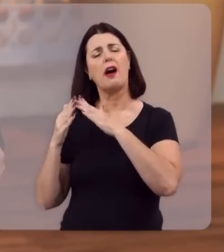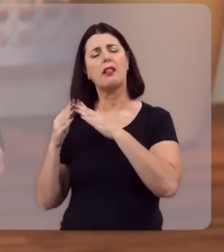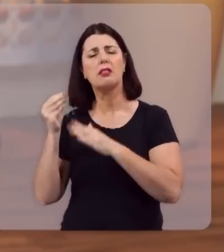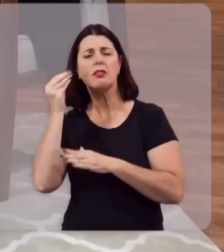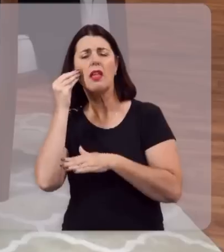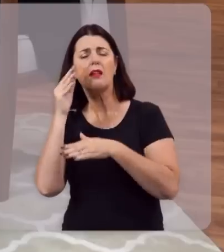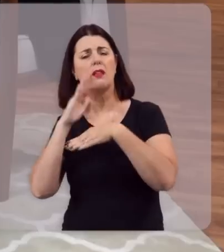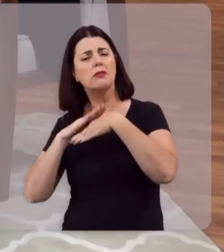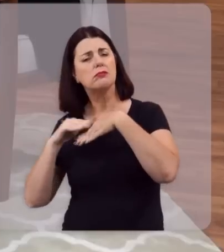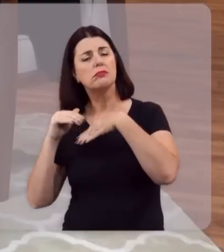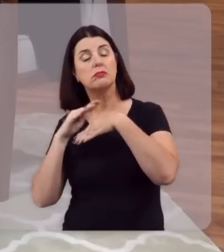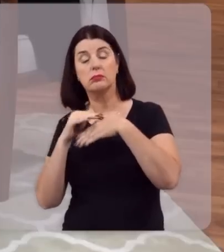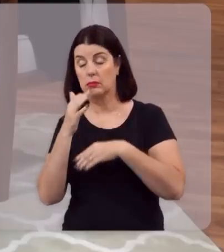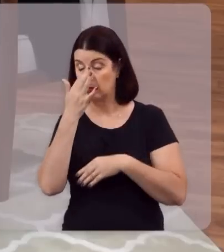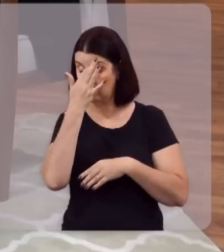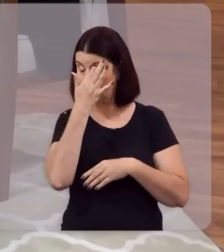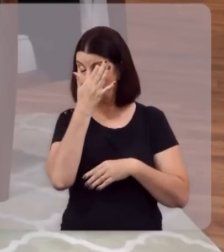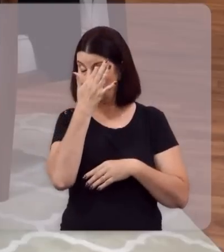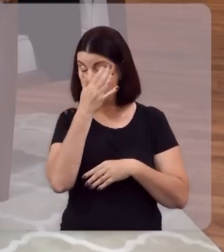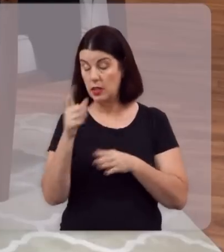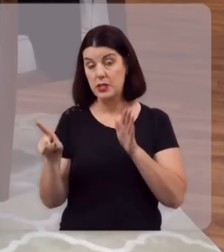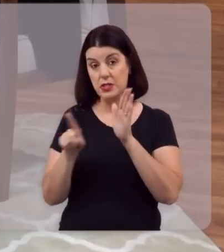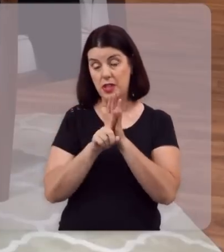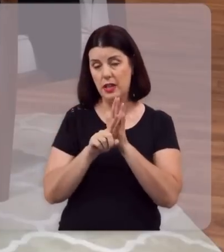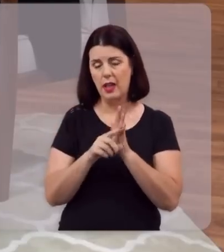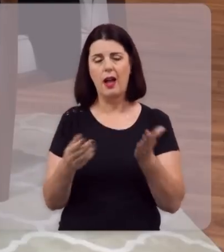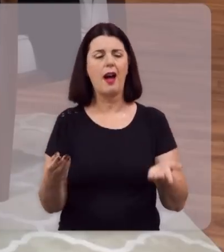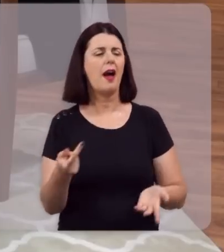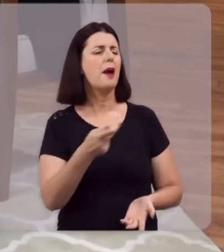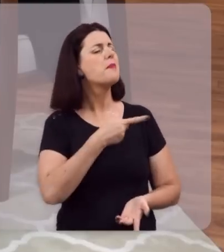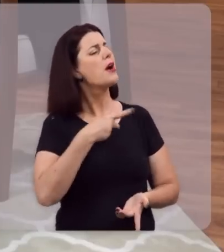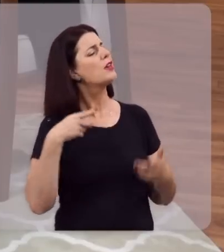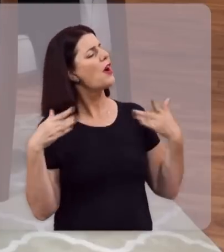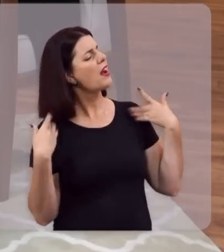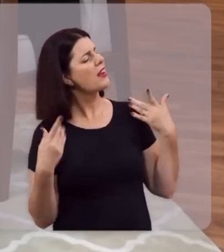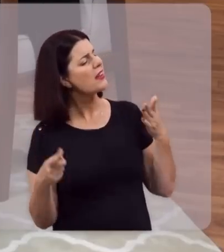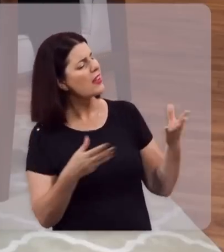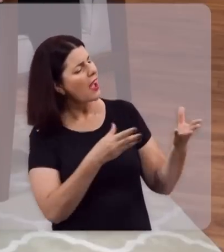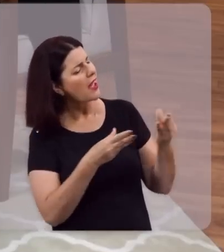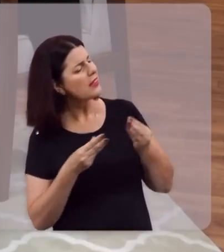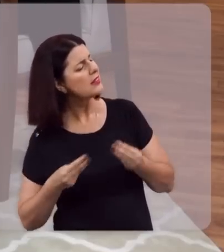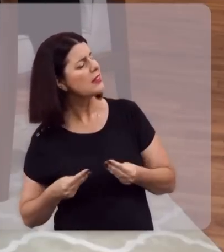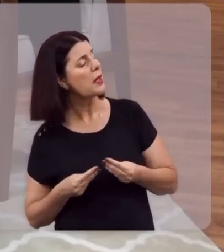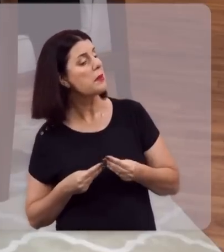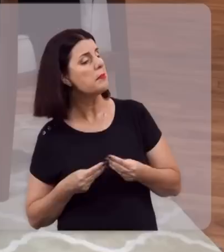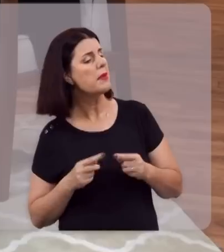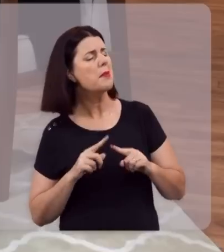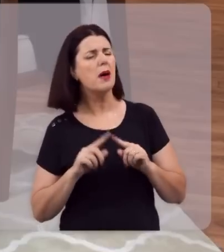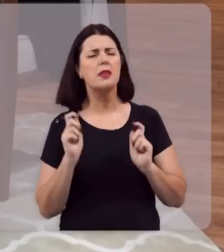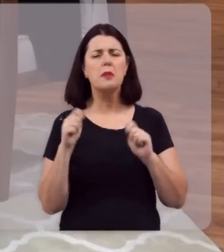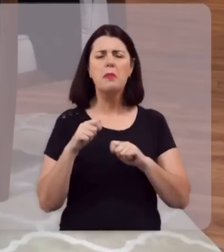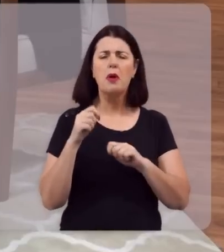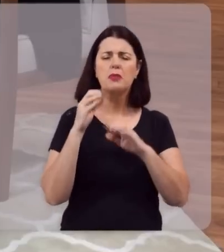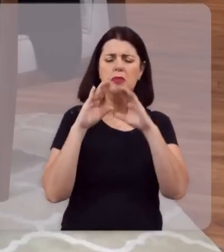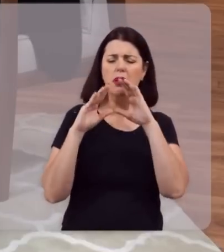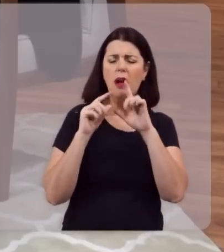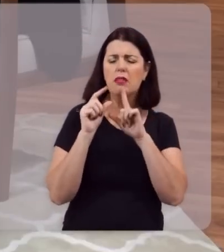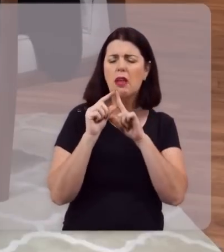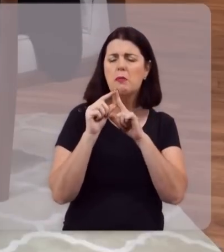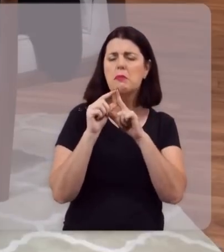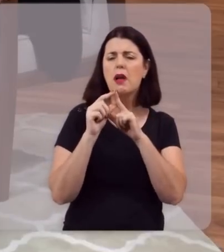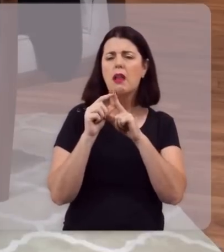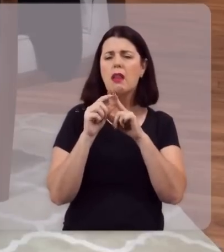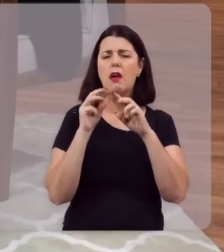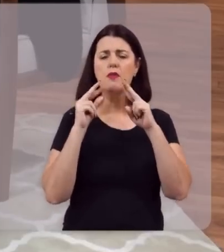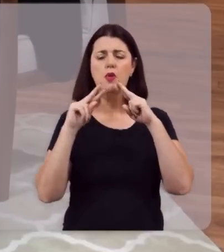para tentar consolá-la e quando eu cheguei lá ela falou assim o pastor que alegria recebê-lo mas eu posso